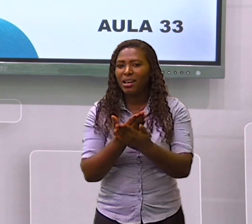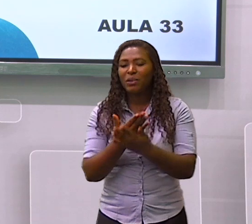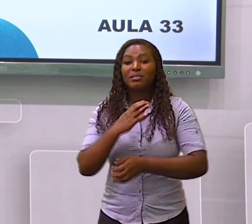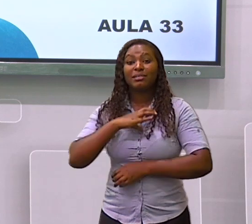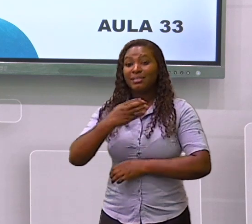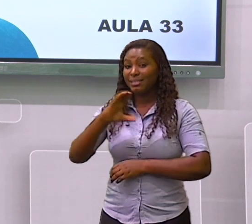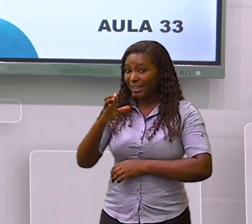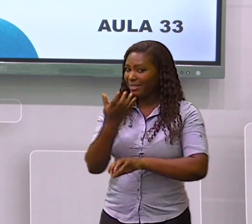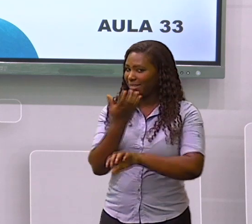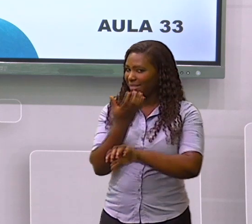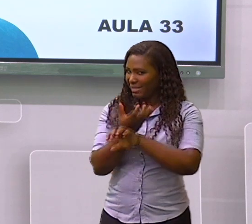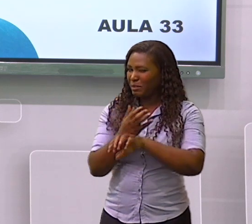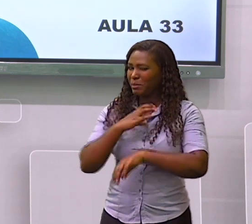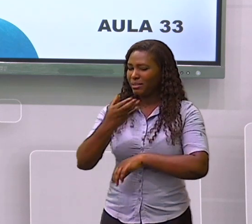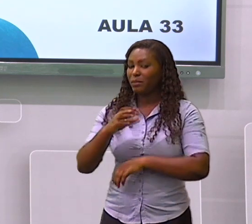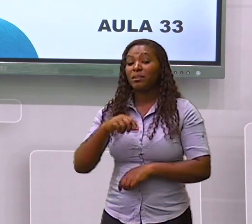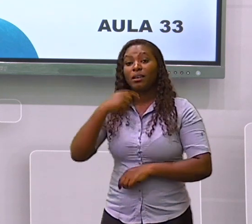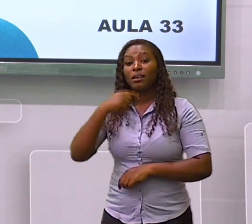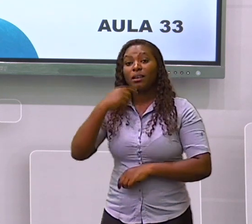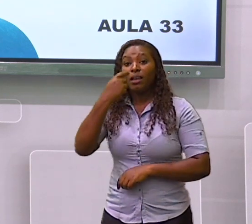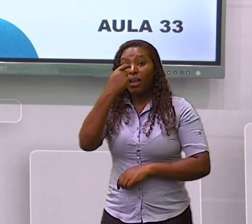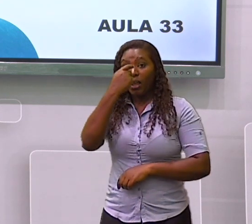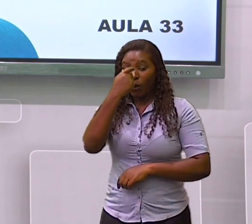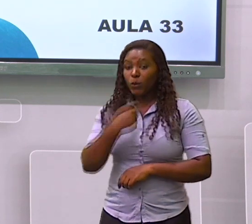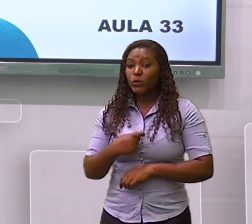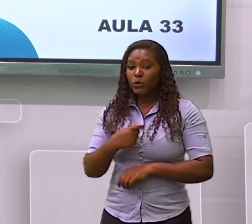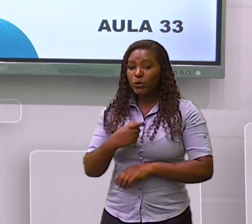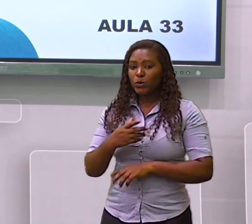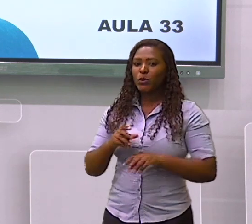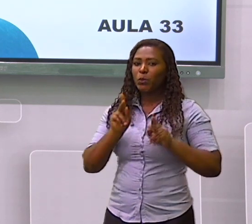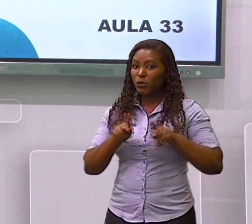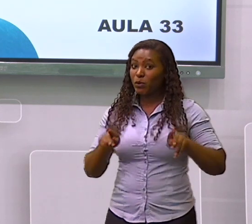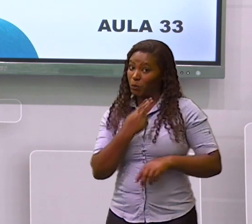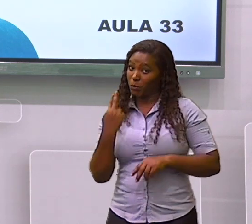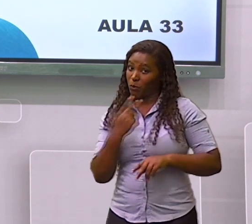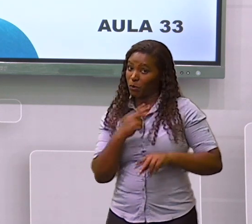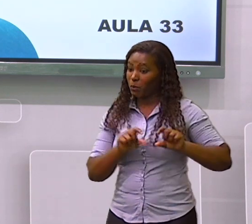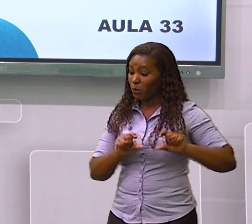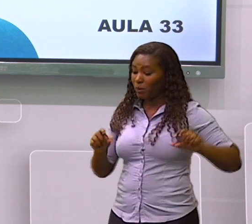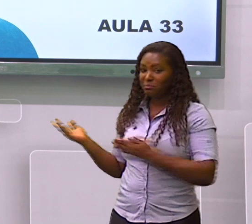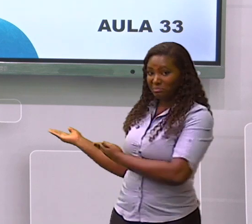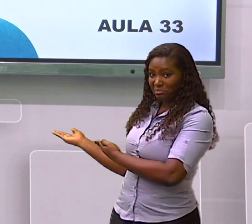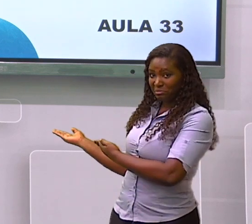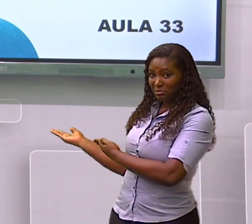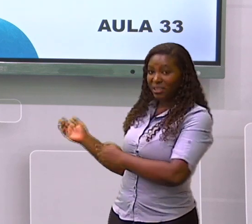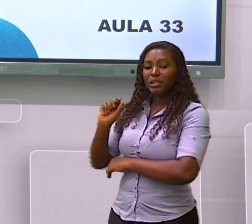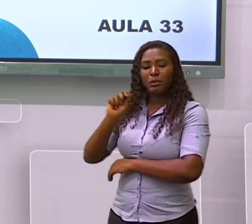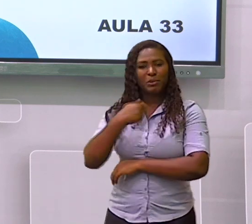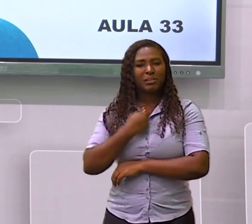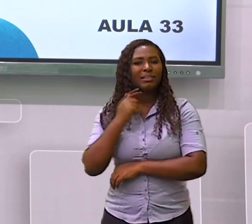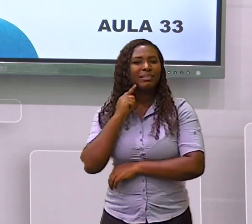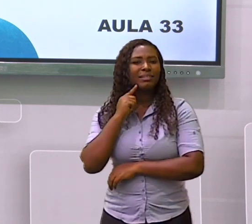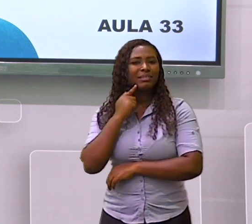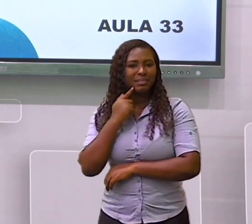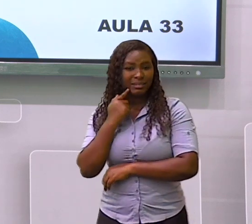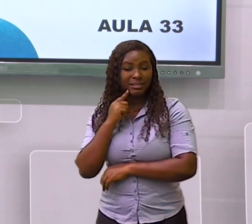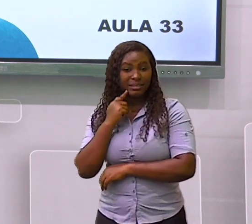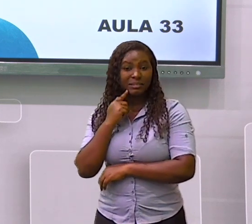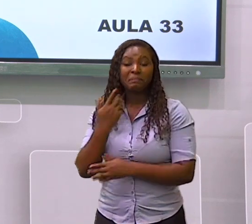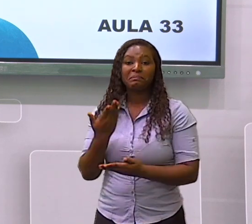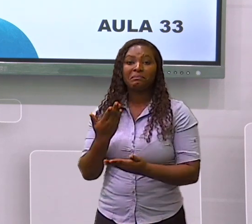Sou a professora Gisele, da EJA, Educação de Jovens e Adultos. E hoje o nosso